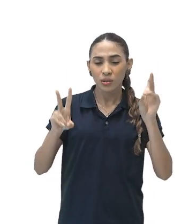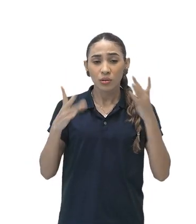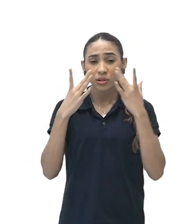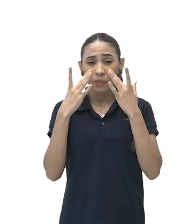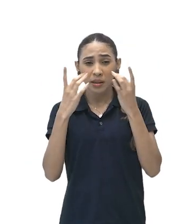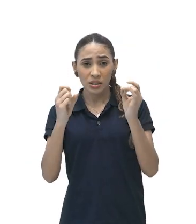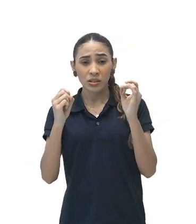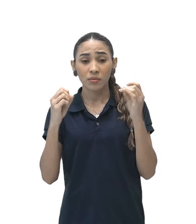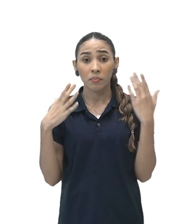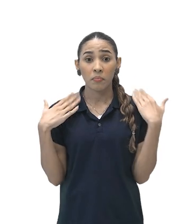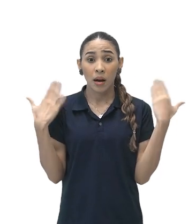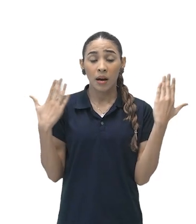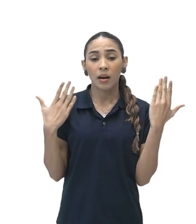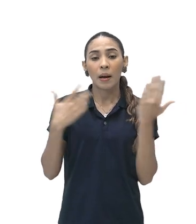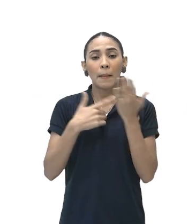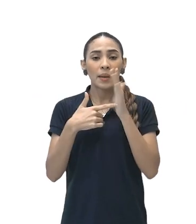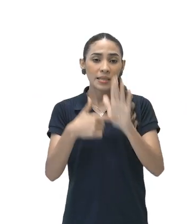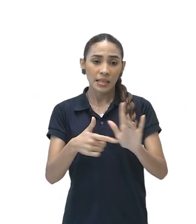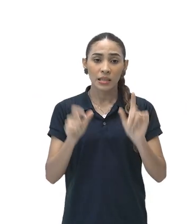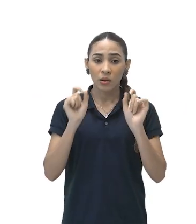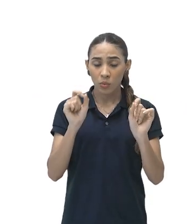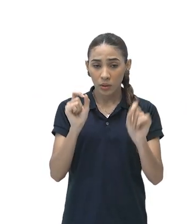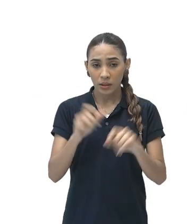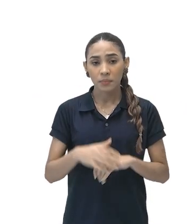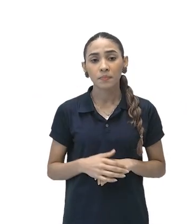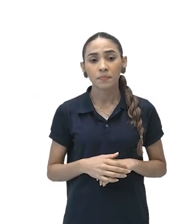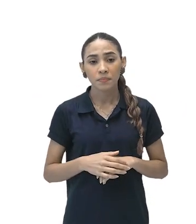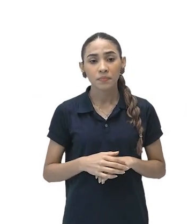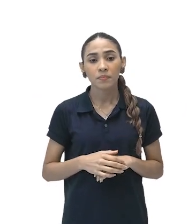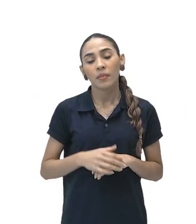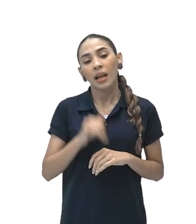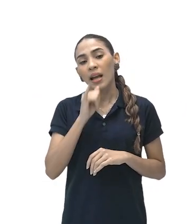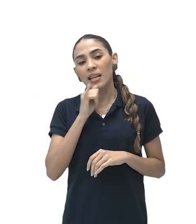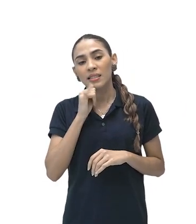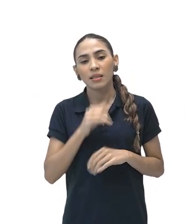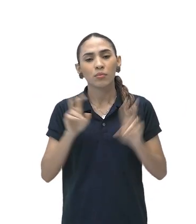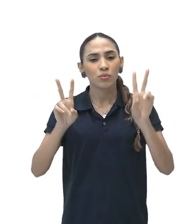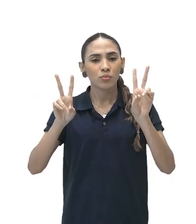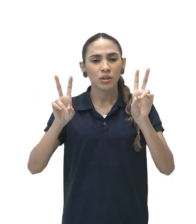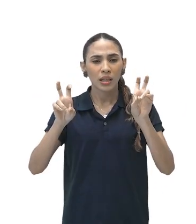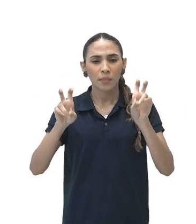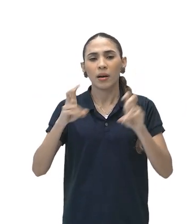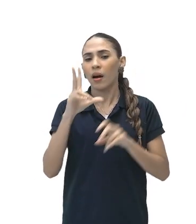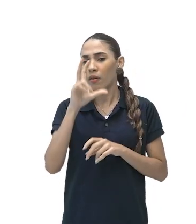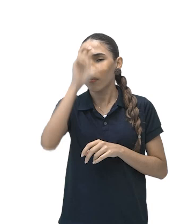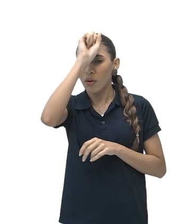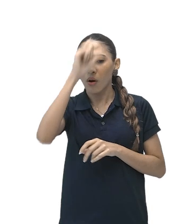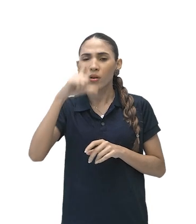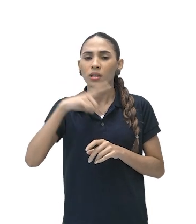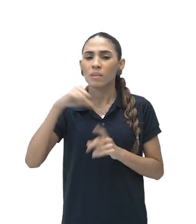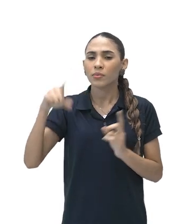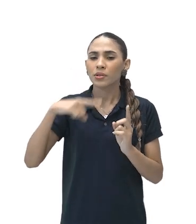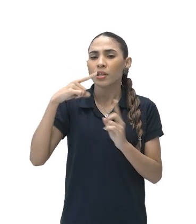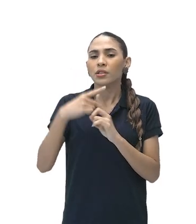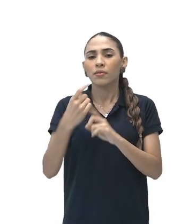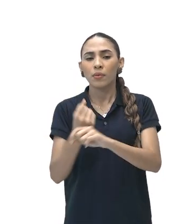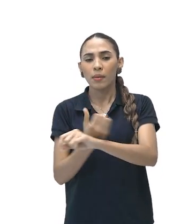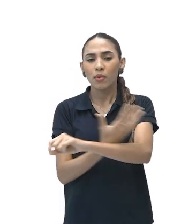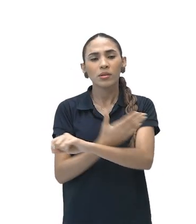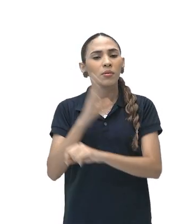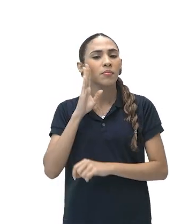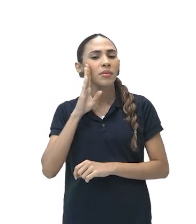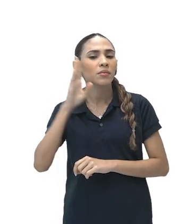chamativos e bombásticos, eles mostram para nós o quê? Que as chamadas fortes, né, os títulos, apelam à emoção, são uma